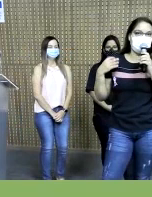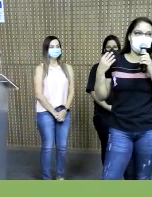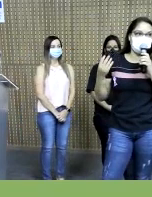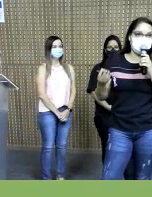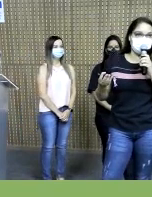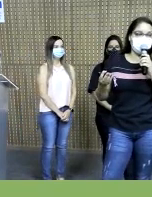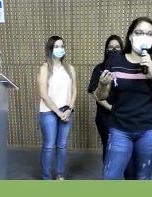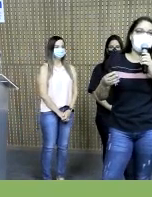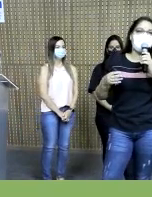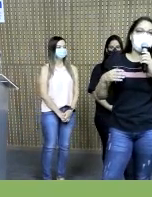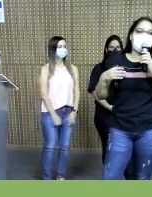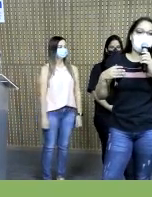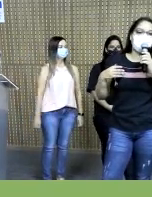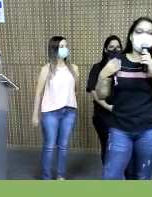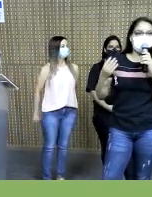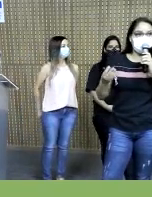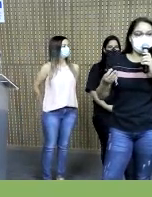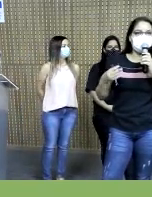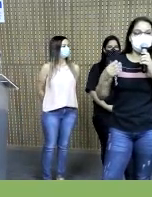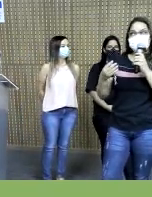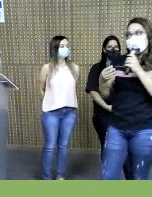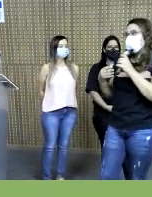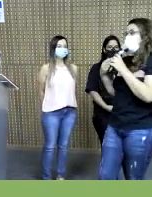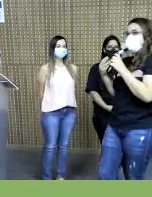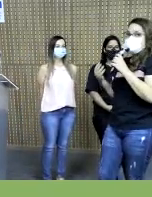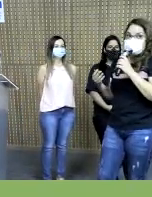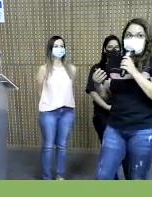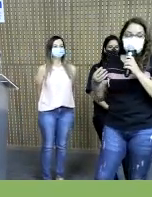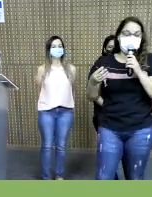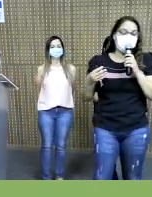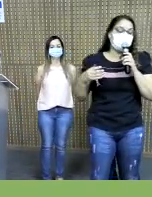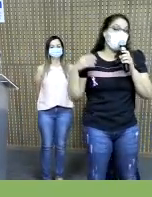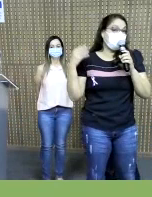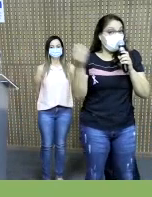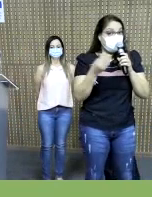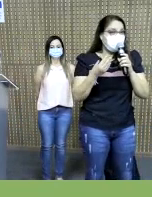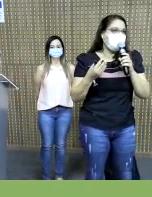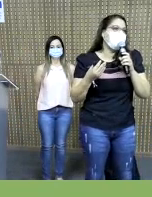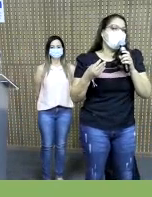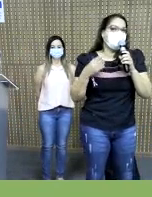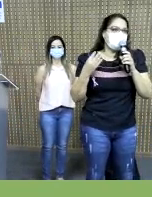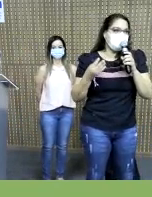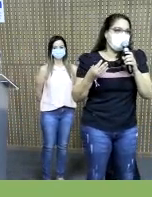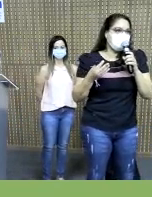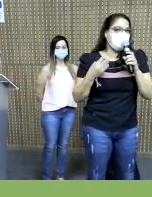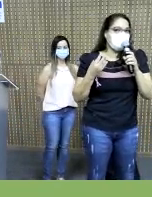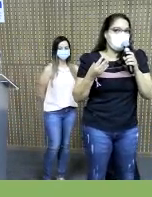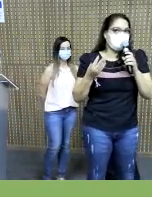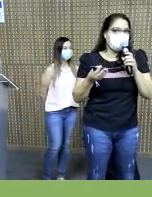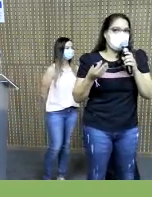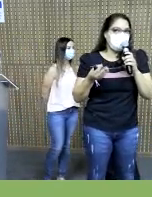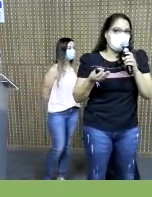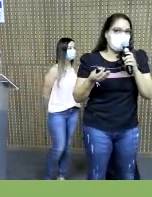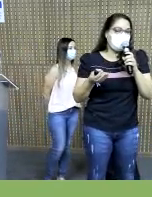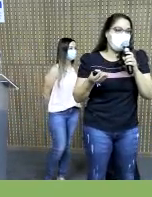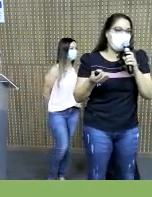aqui representando todo o esforço que nós tivemos na construção, né? Que passa um filme, eu tenho certeza, na cabeça de